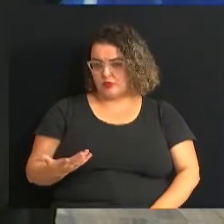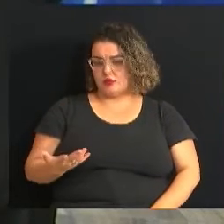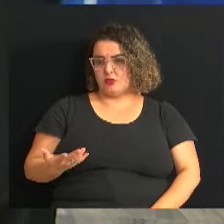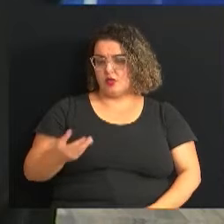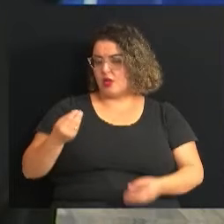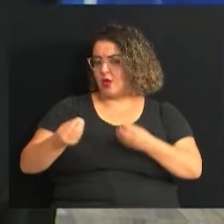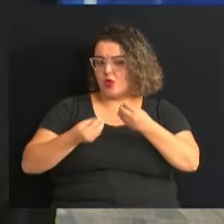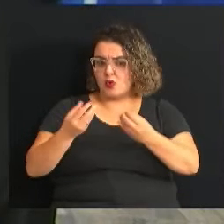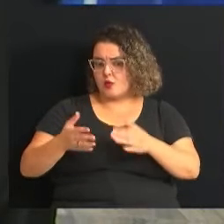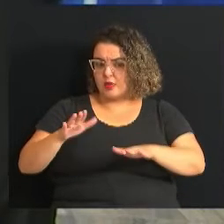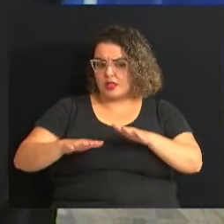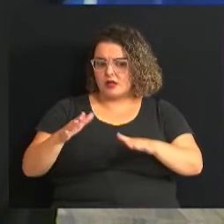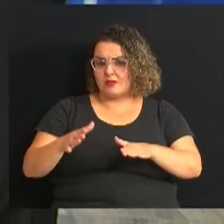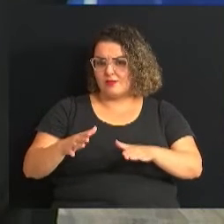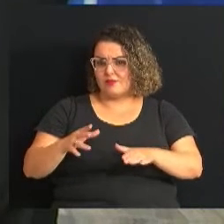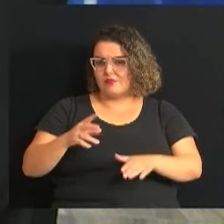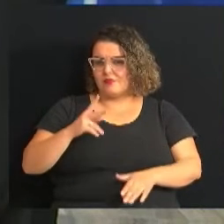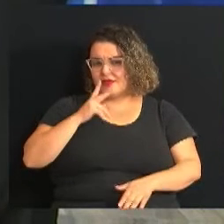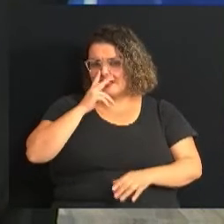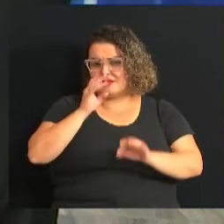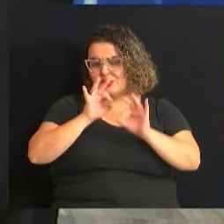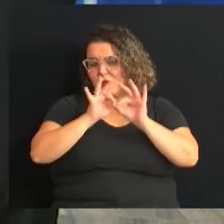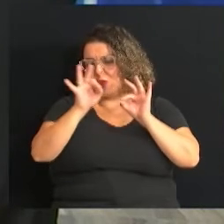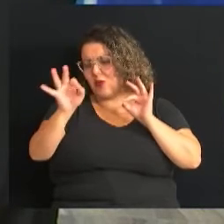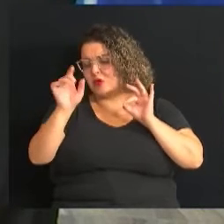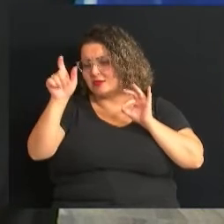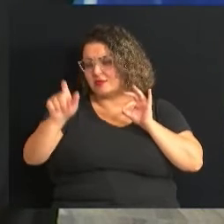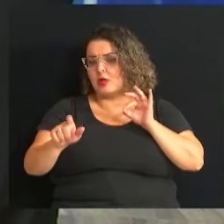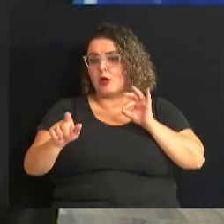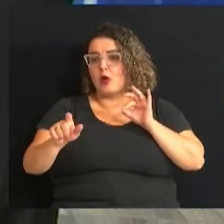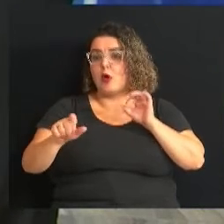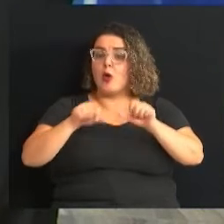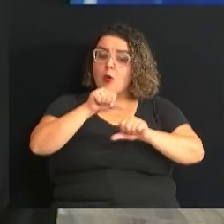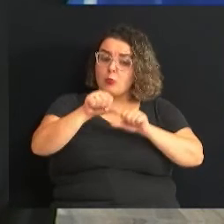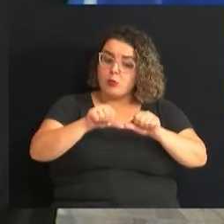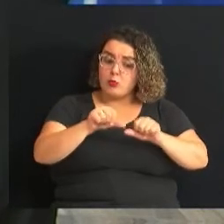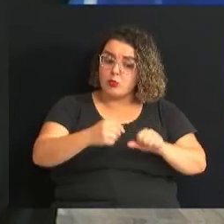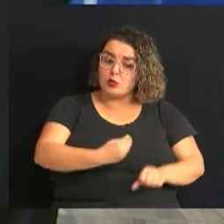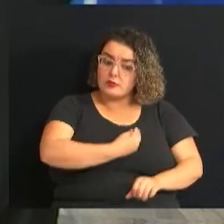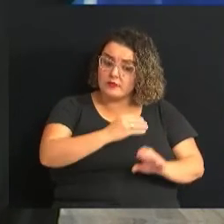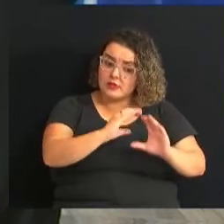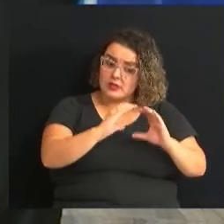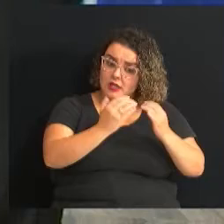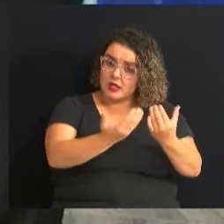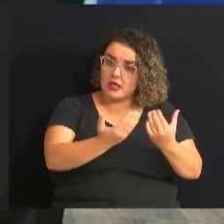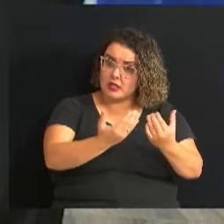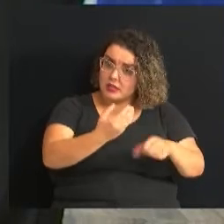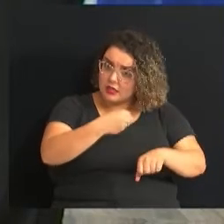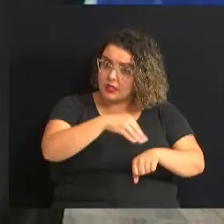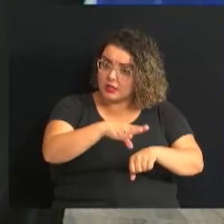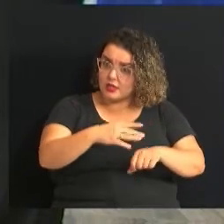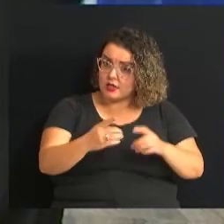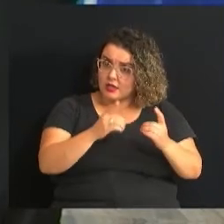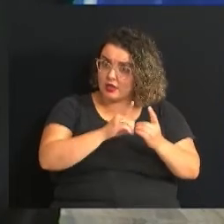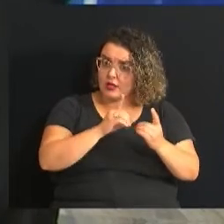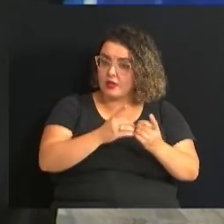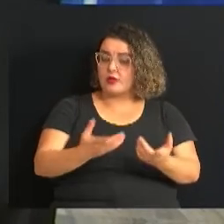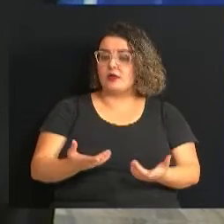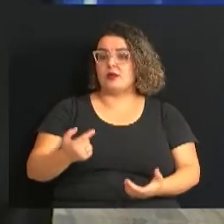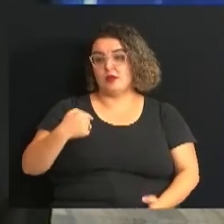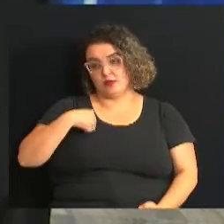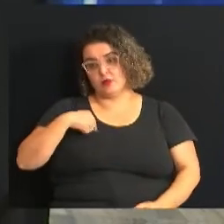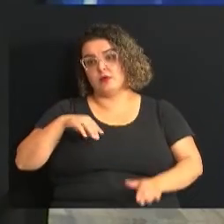vezes, que parece tão distante de alguém, muda a vida daquela comunidade ali em que aquela indicação foi atendida. É o que eu costumo